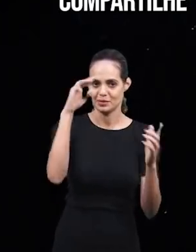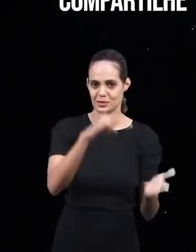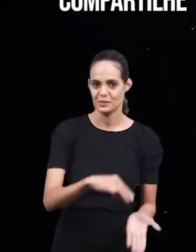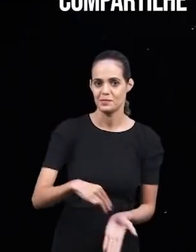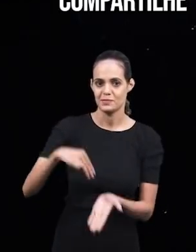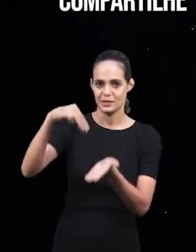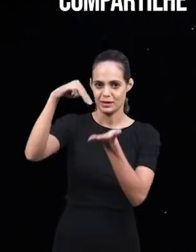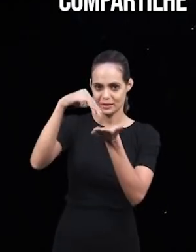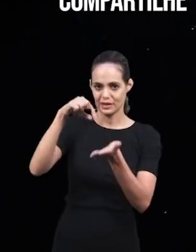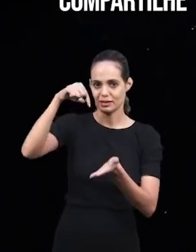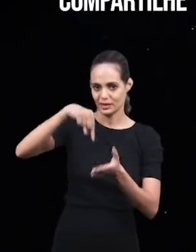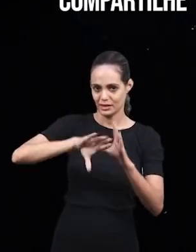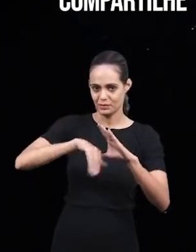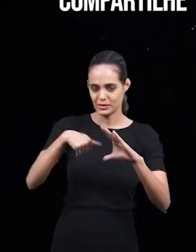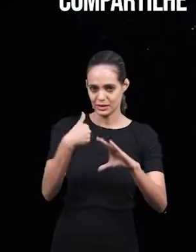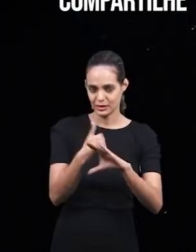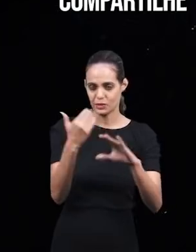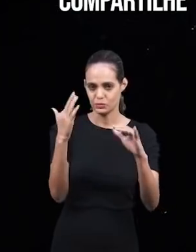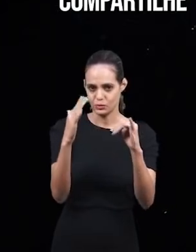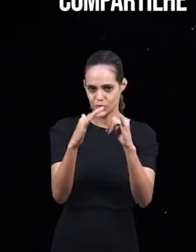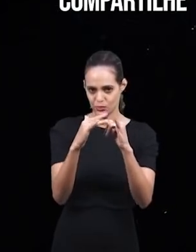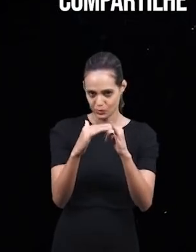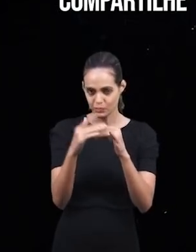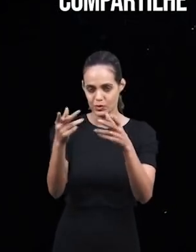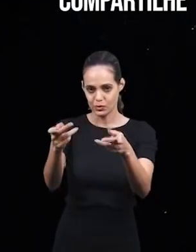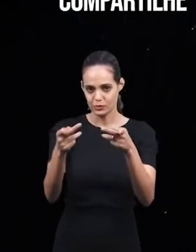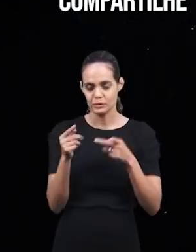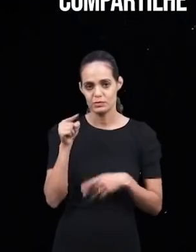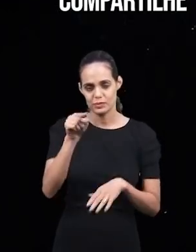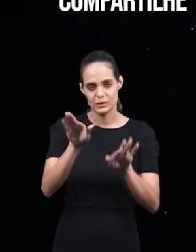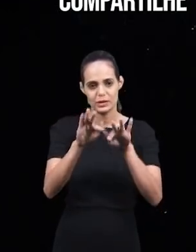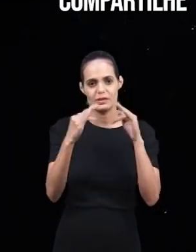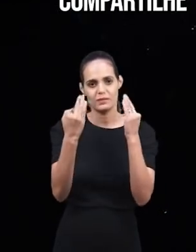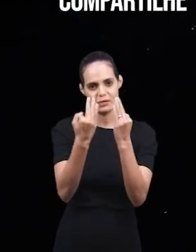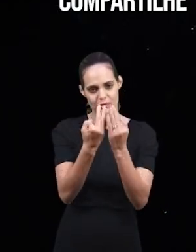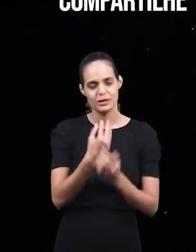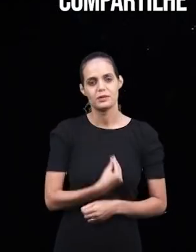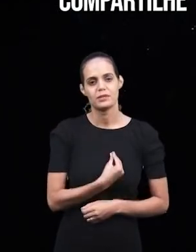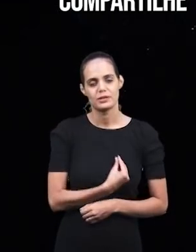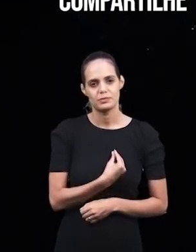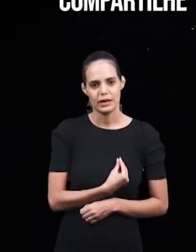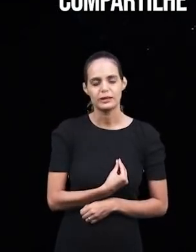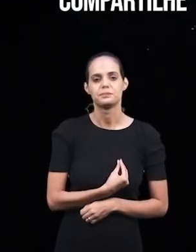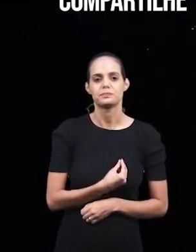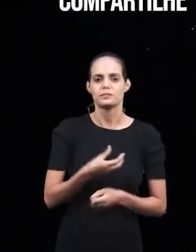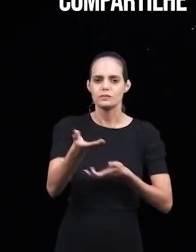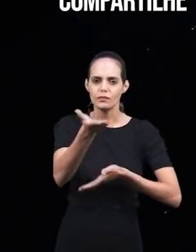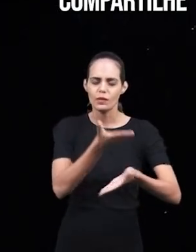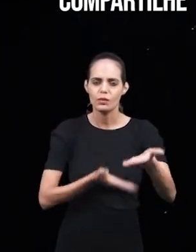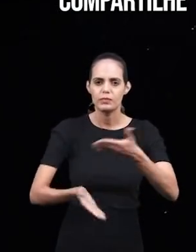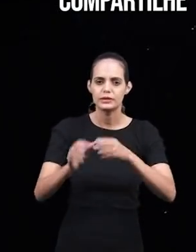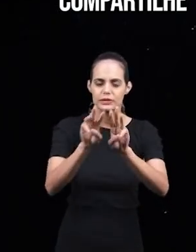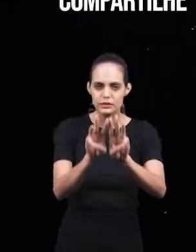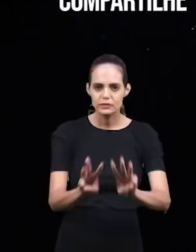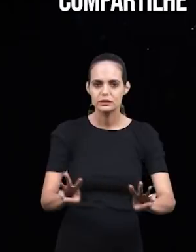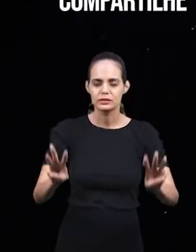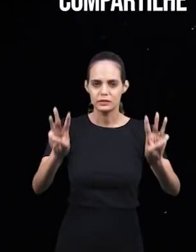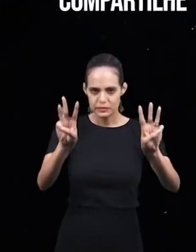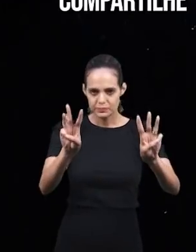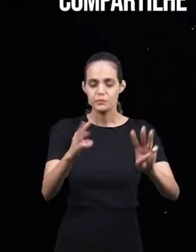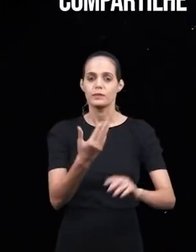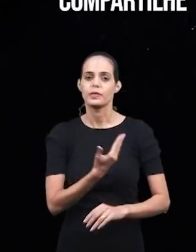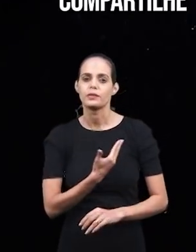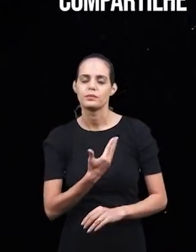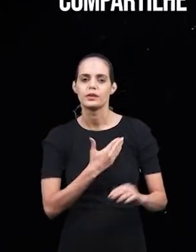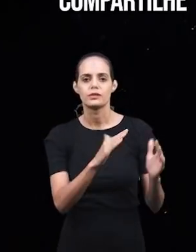transmitido por esse canal. Convidamos você e sua família para participarem. Compartilhe esse link, passe para amigos,